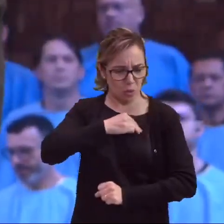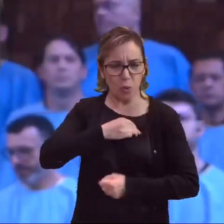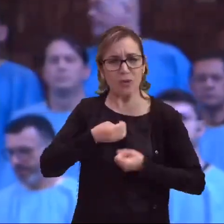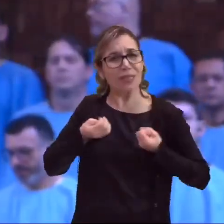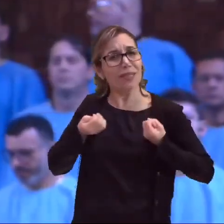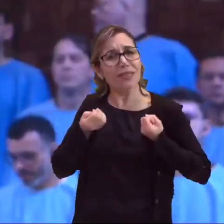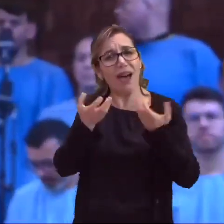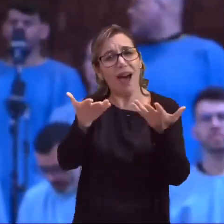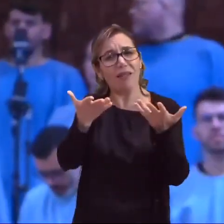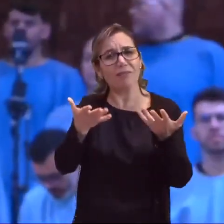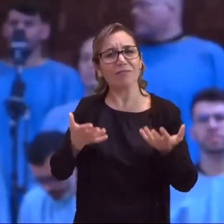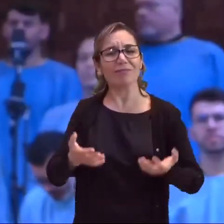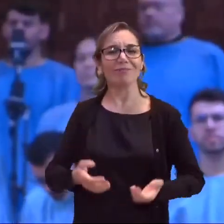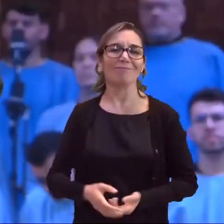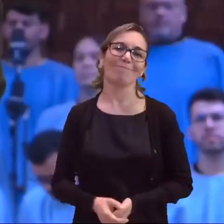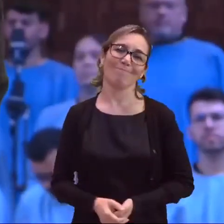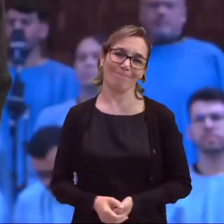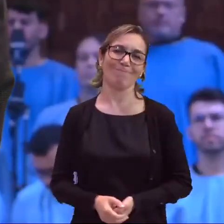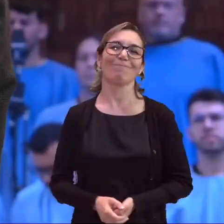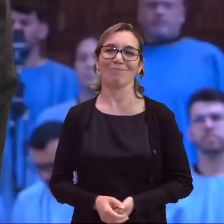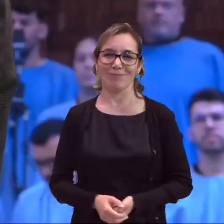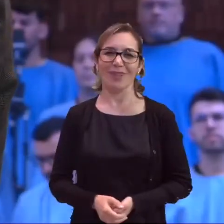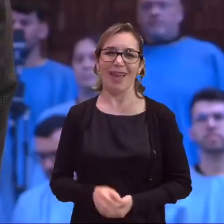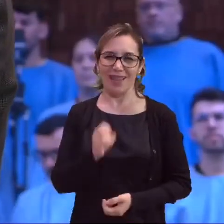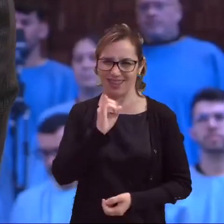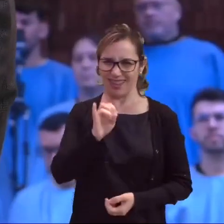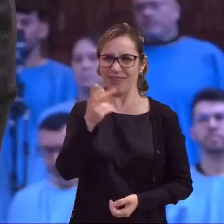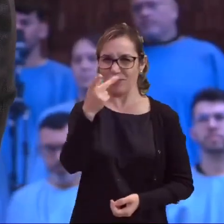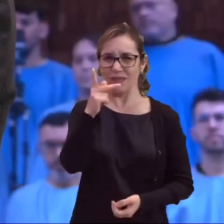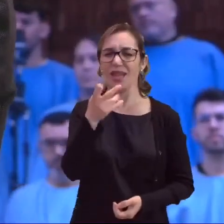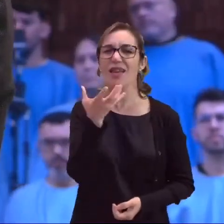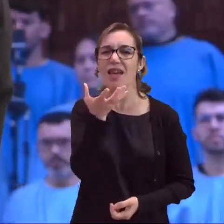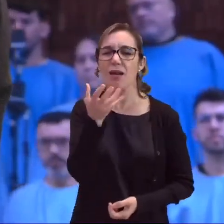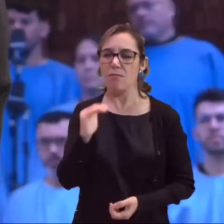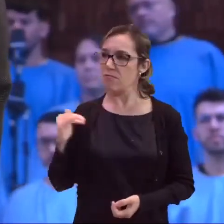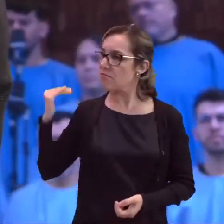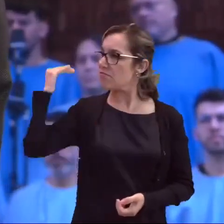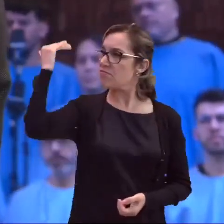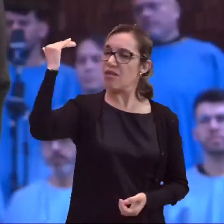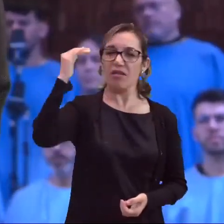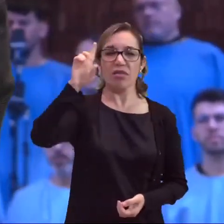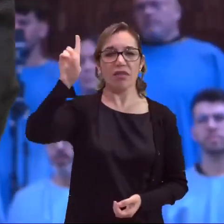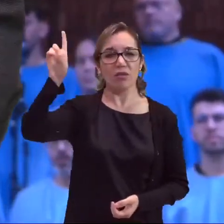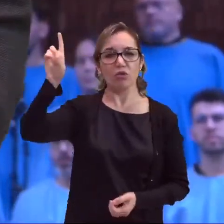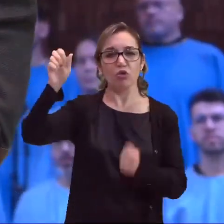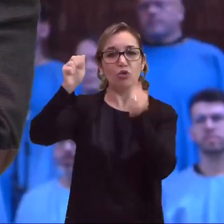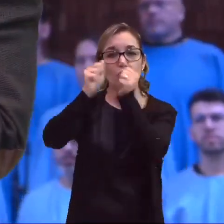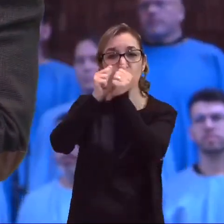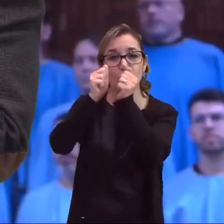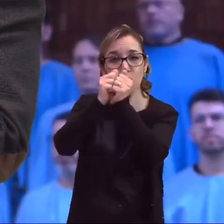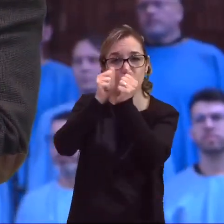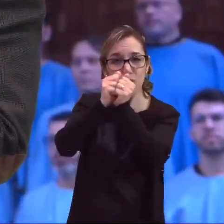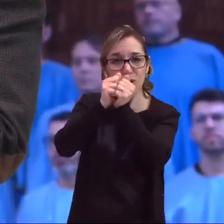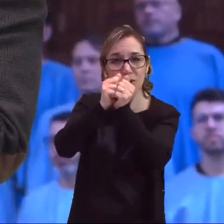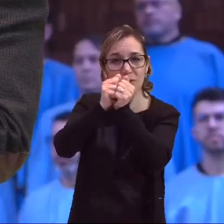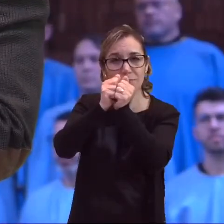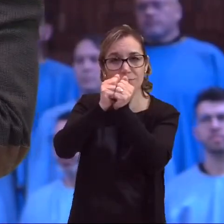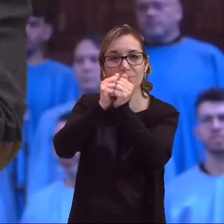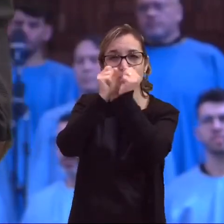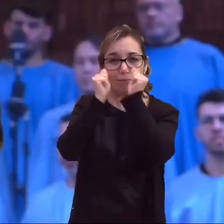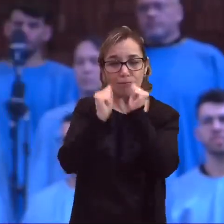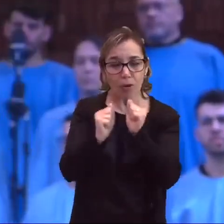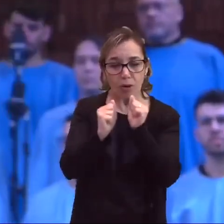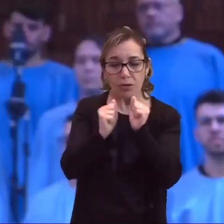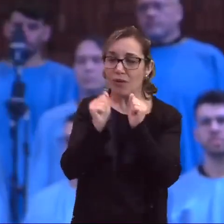amor se você tem desejos espirituais de crescer na graça de Deus de experimentar coisas novas